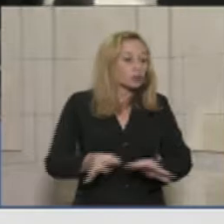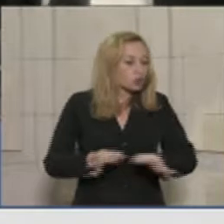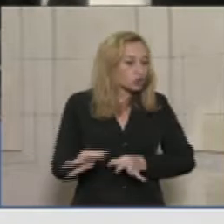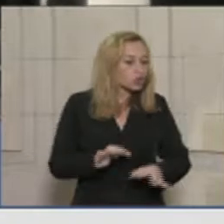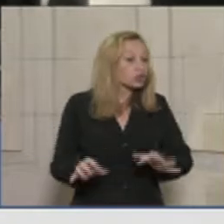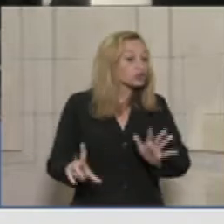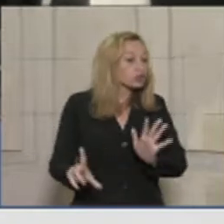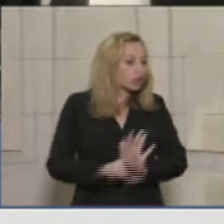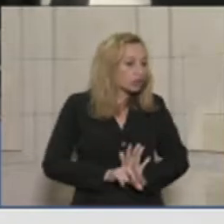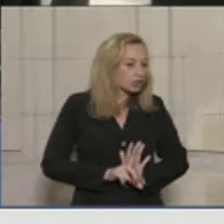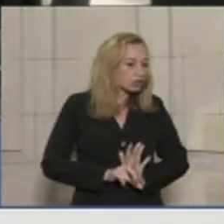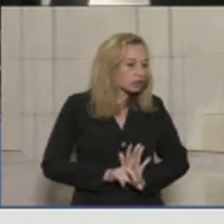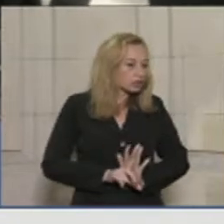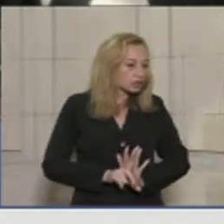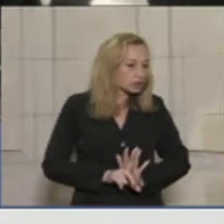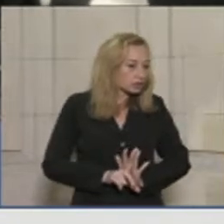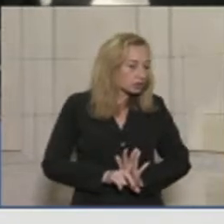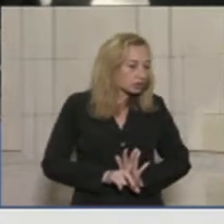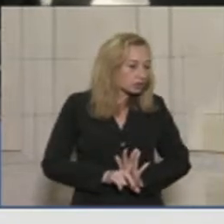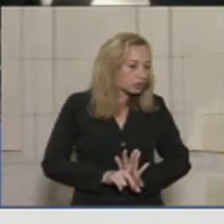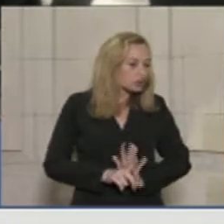Projeto de lei